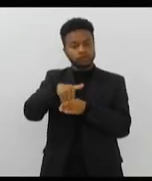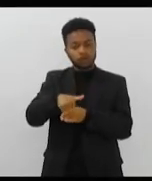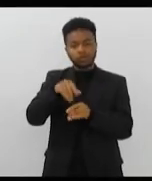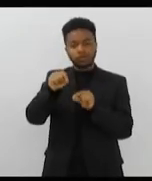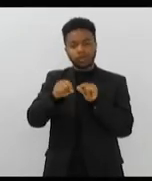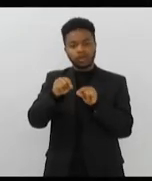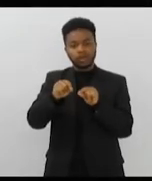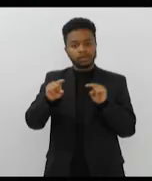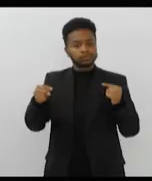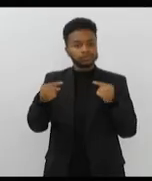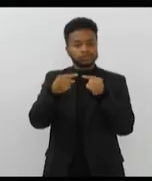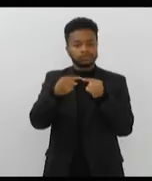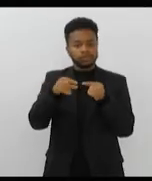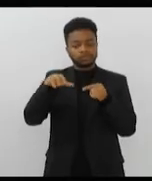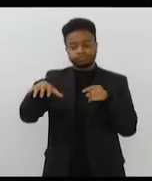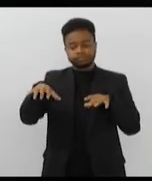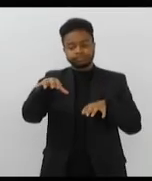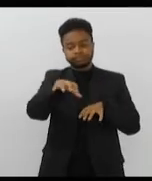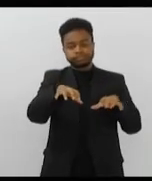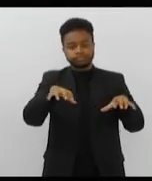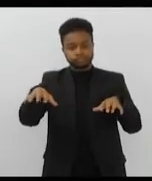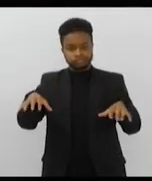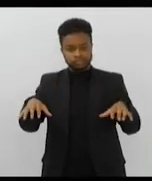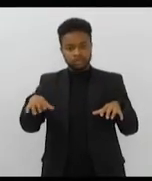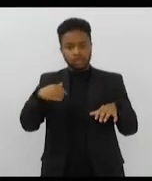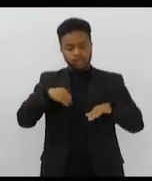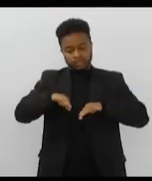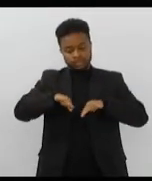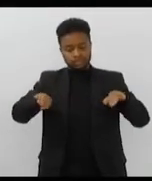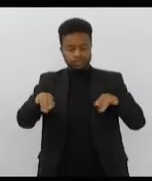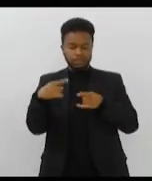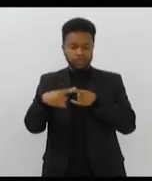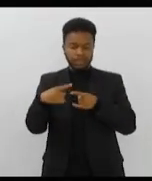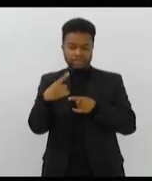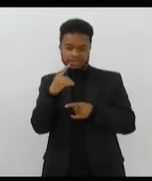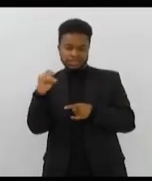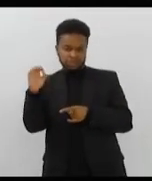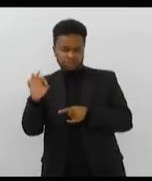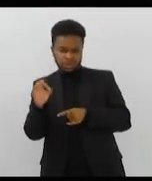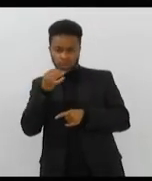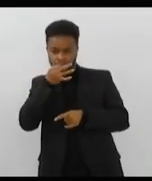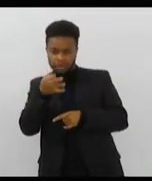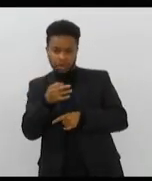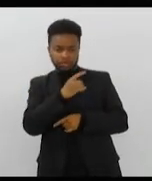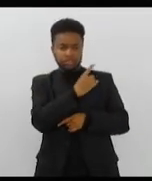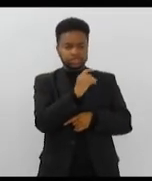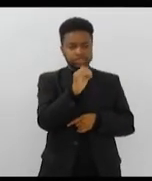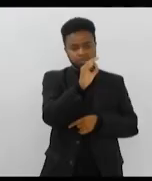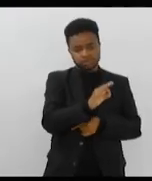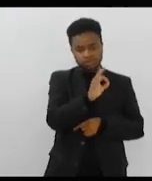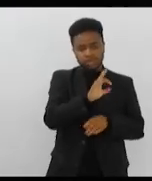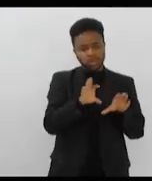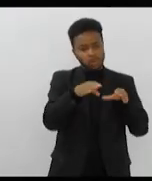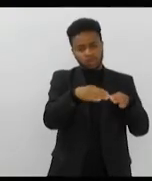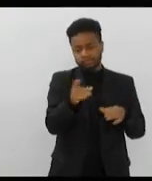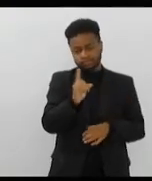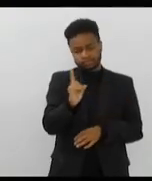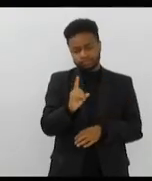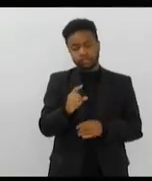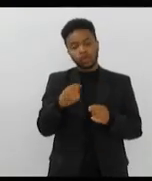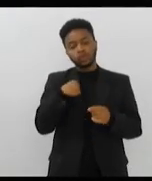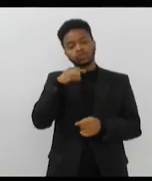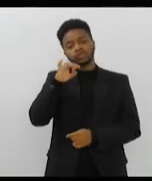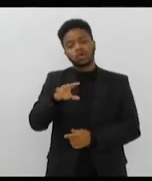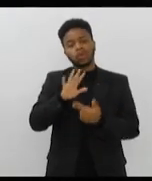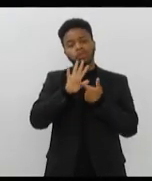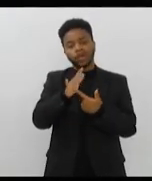distrital. Fazendo uma dicotomia, porque ninguém é totalmente de opinião e ninguém é totalmente distrital. Estou fazendo só